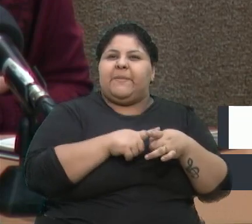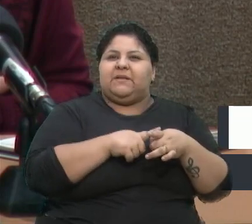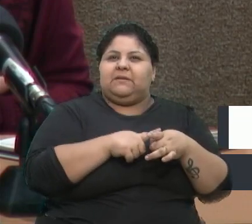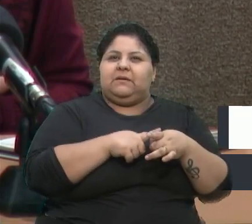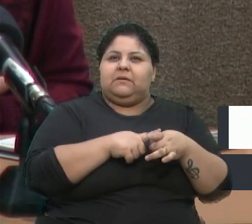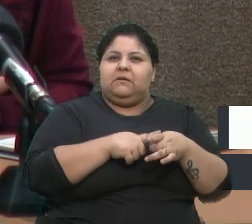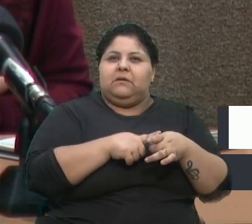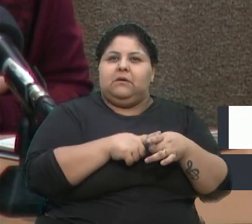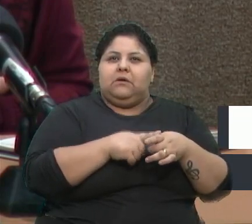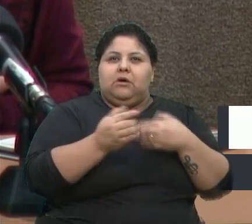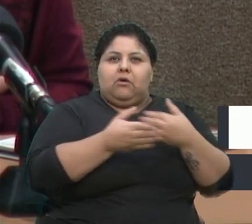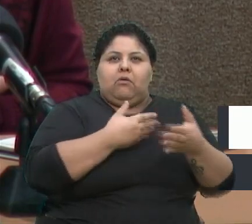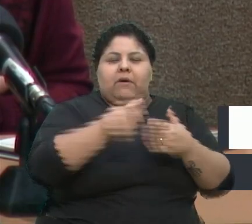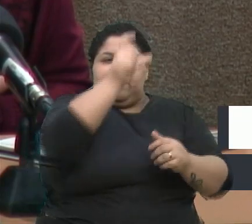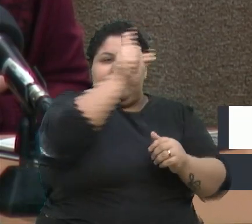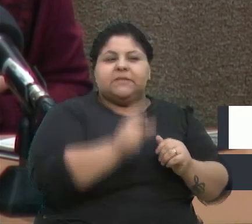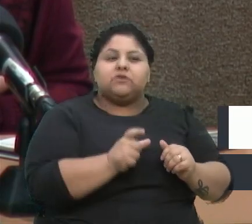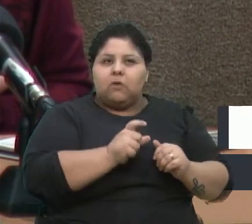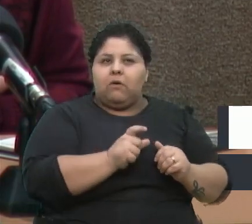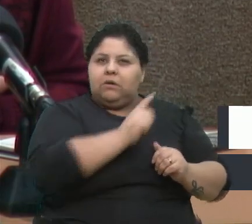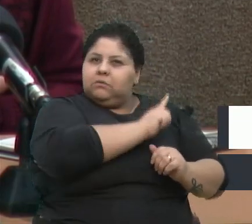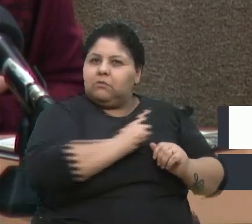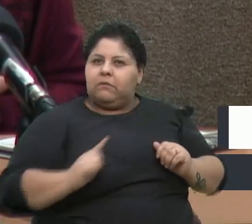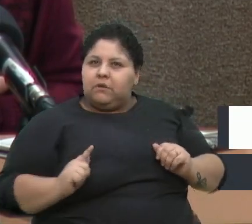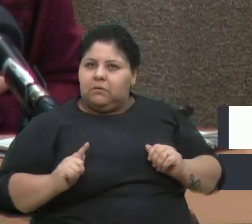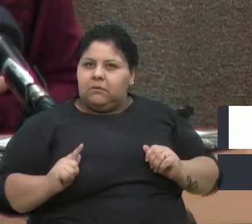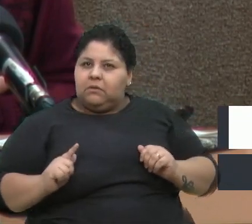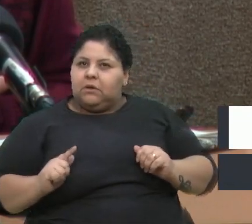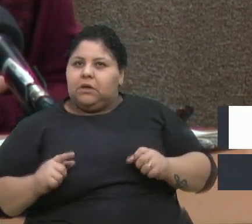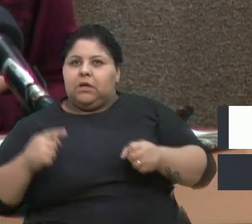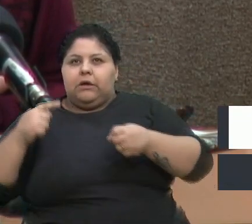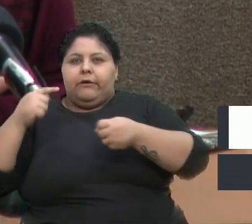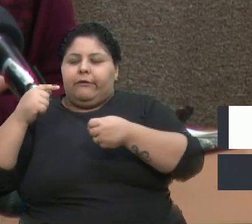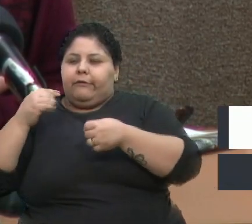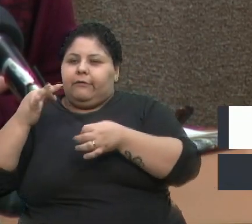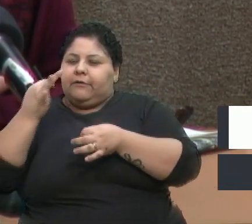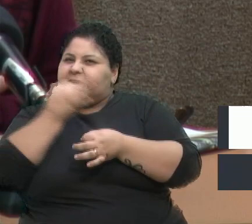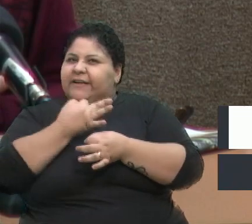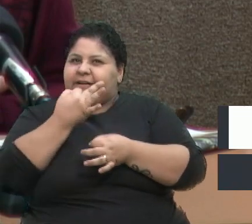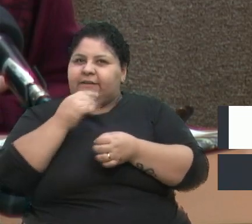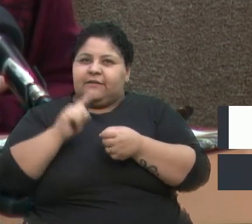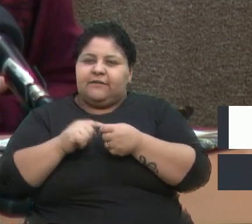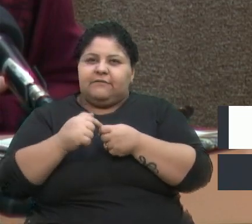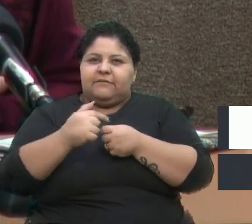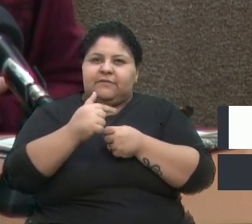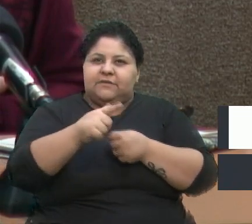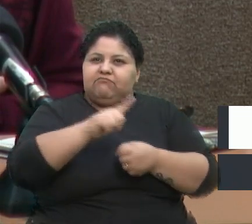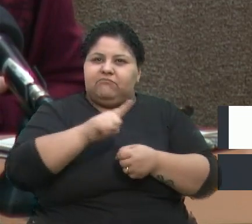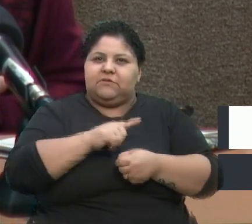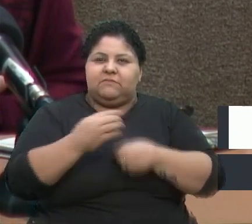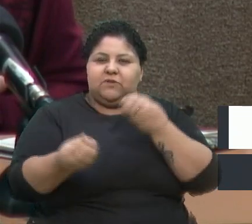suportar inconsequências de gestores que lidam com a cidade como se fosse